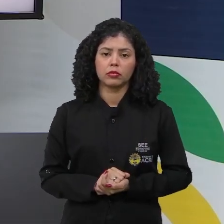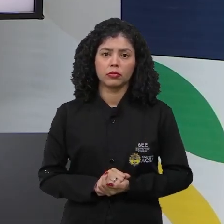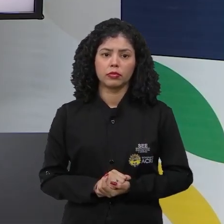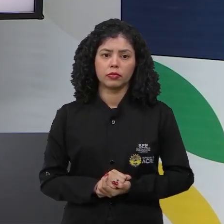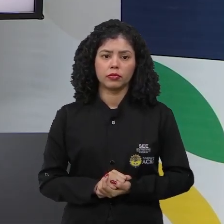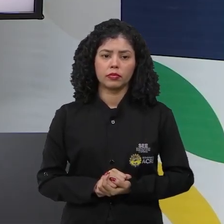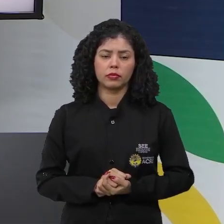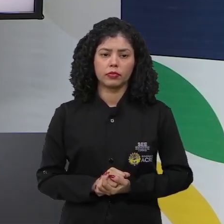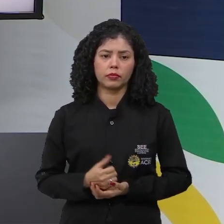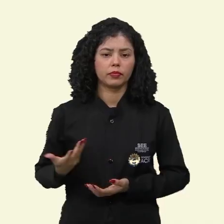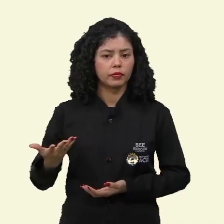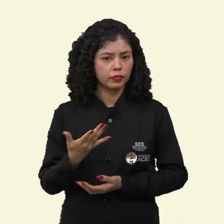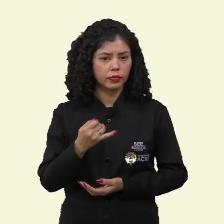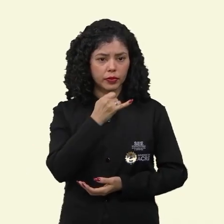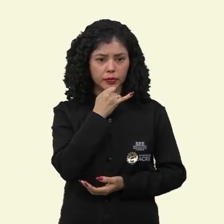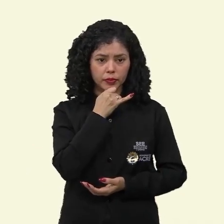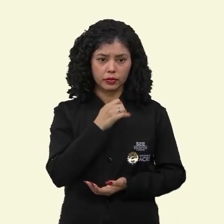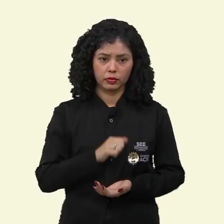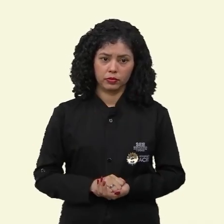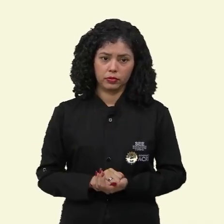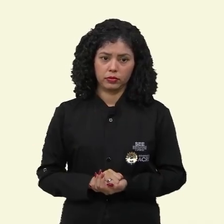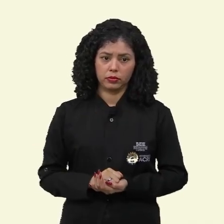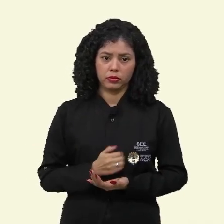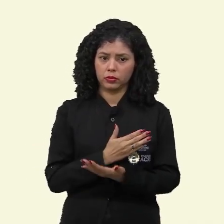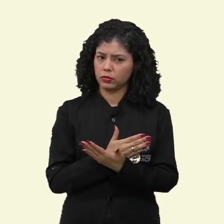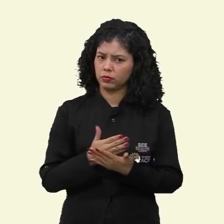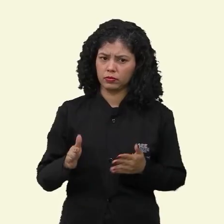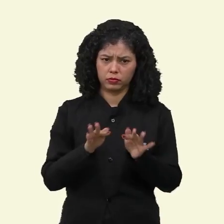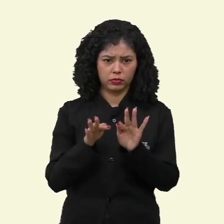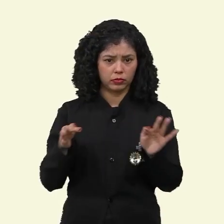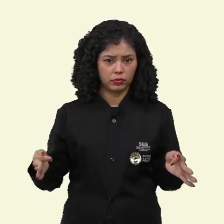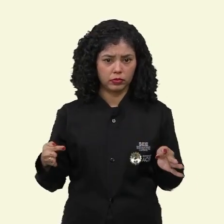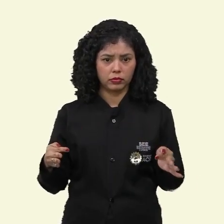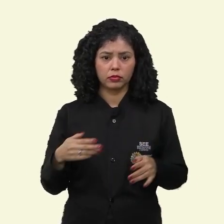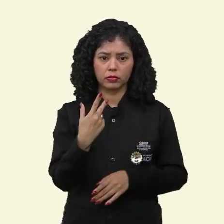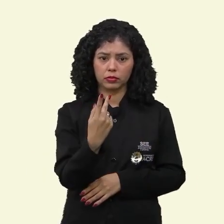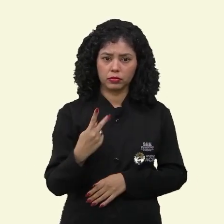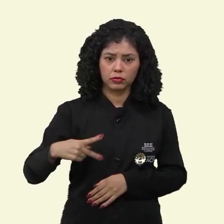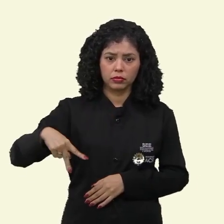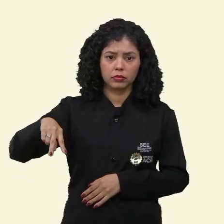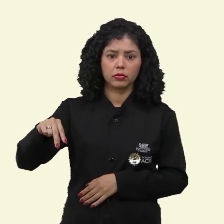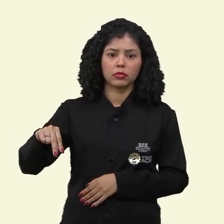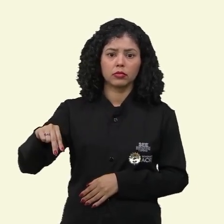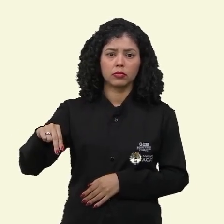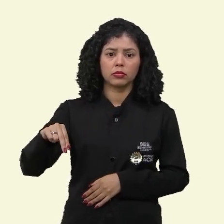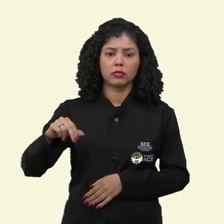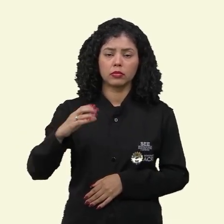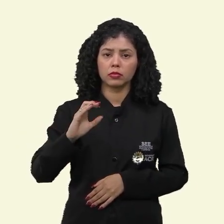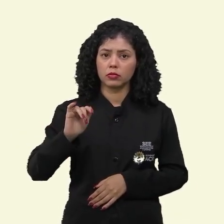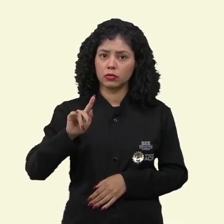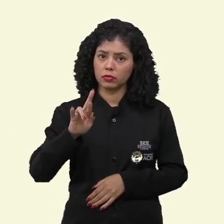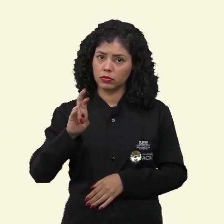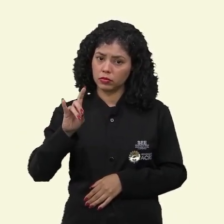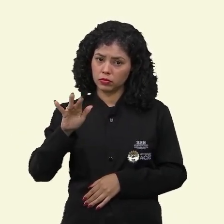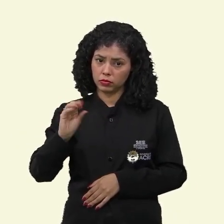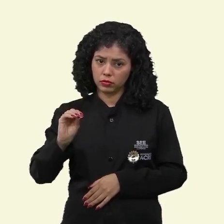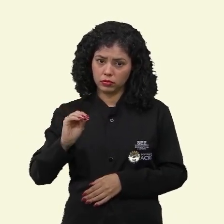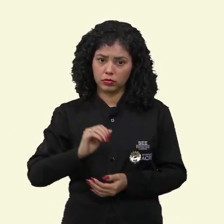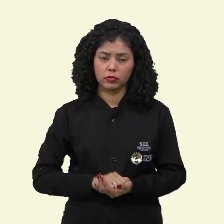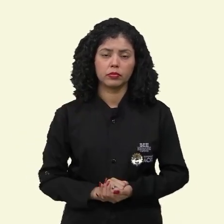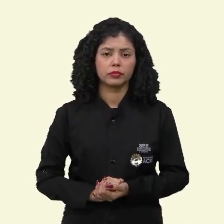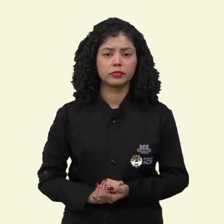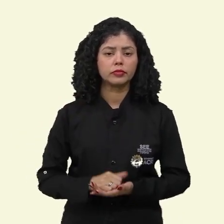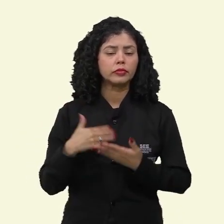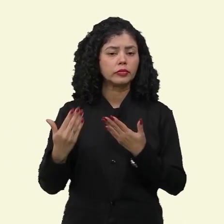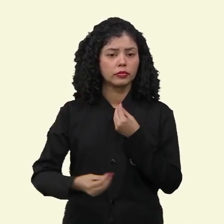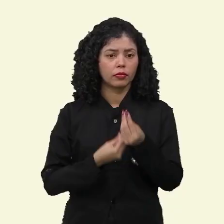um exemplo básico. Exemplo, não se começa a frase com pronome